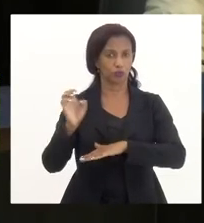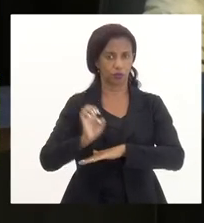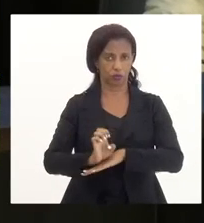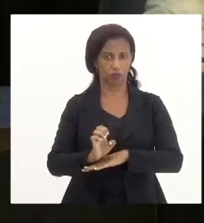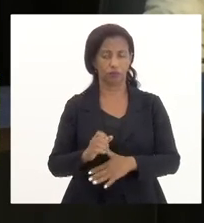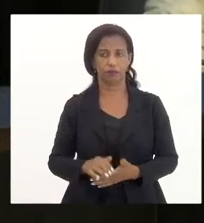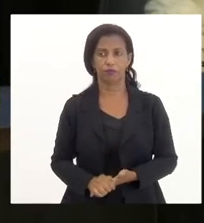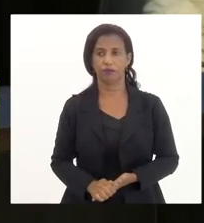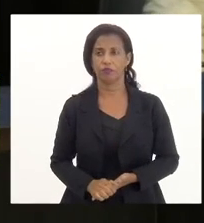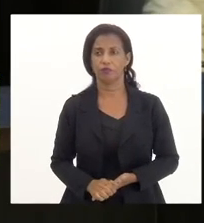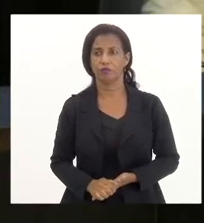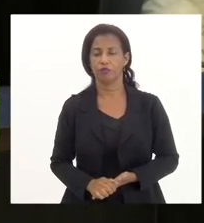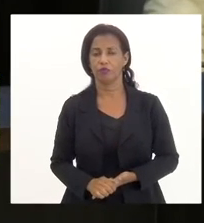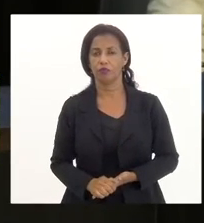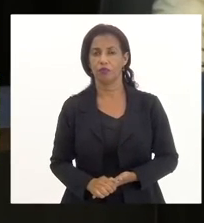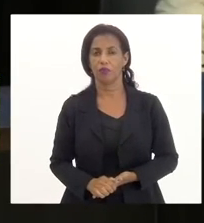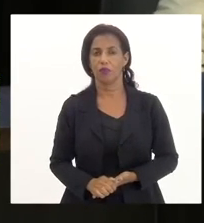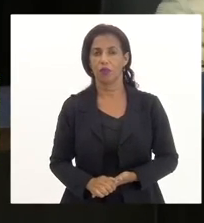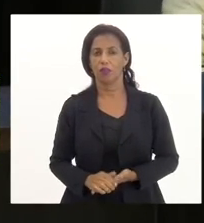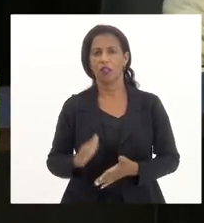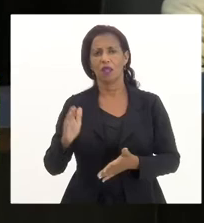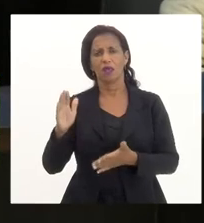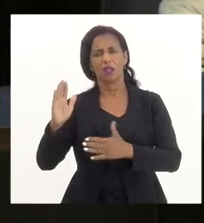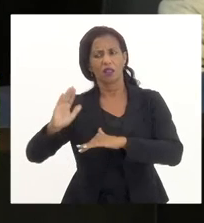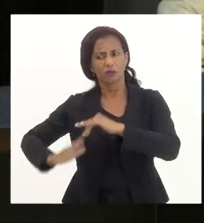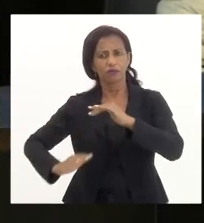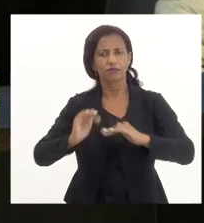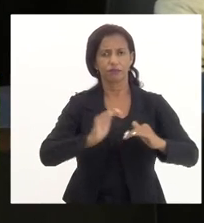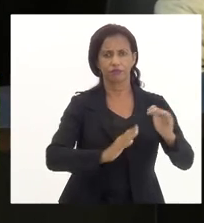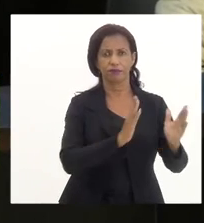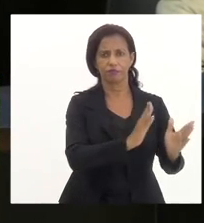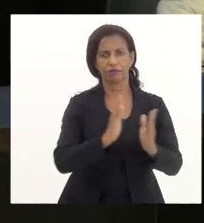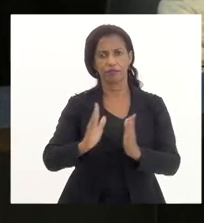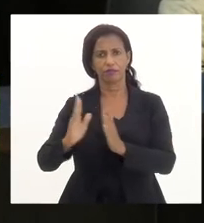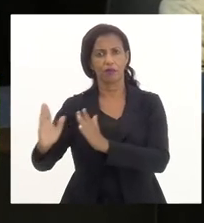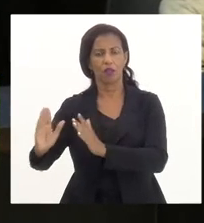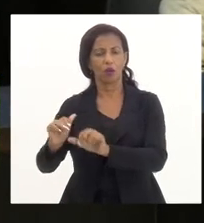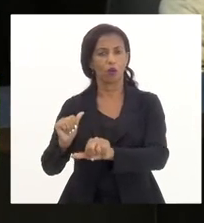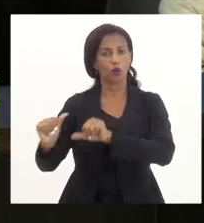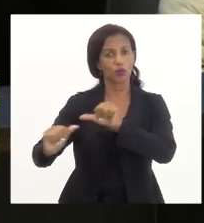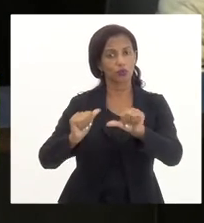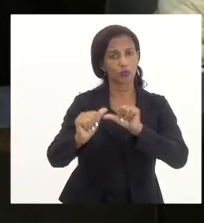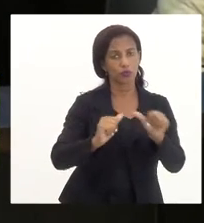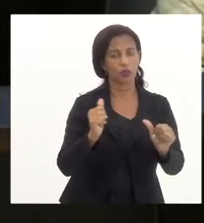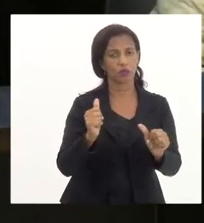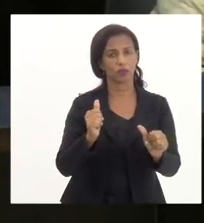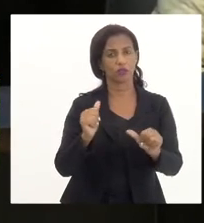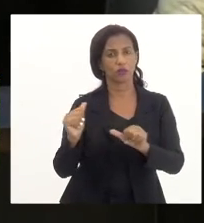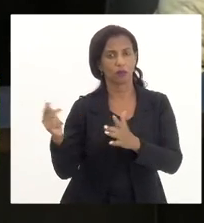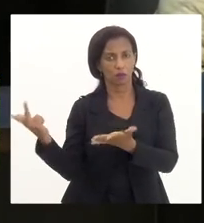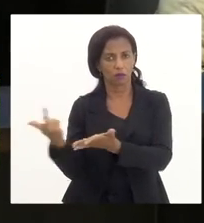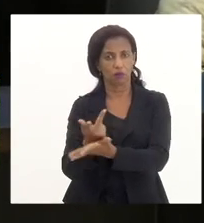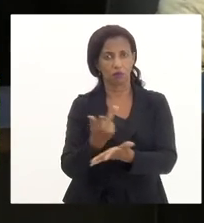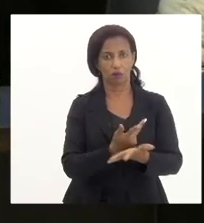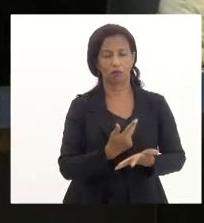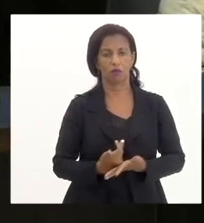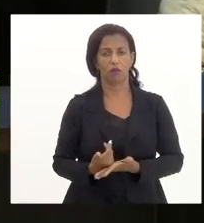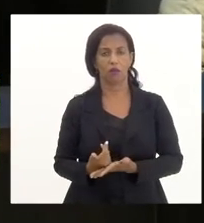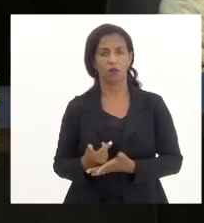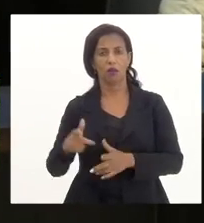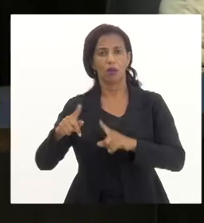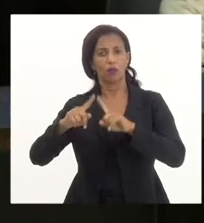estado e em boa parte das carreiras e é com as mudanças que estão colocadas o